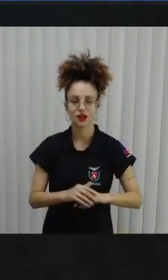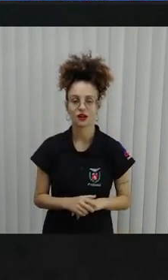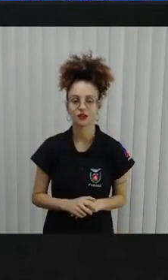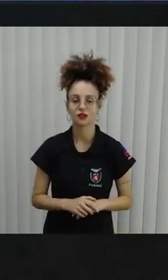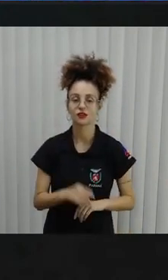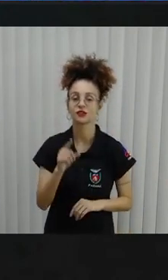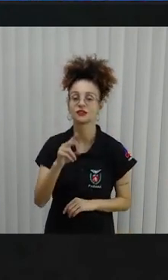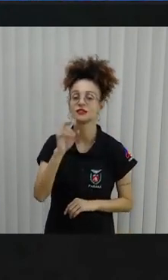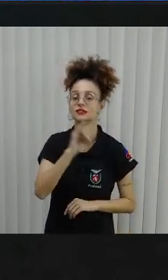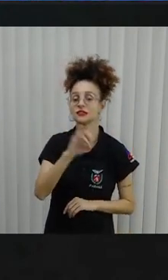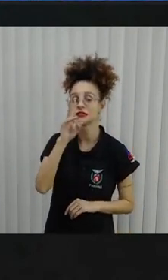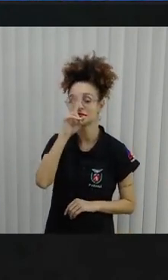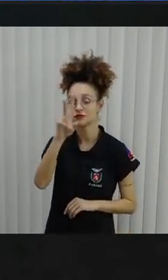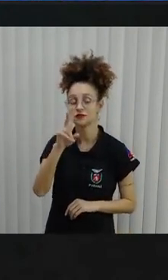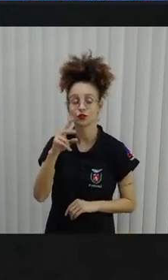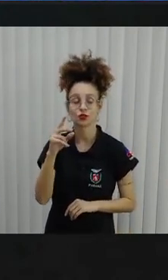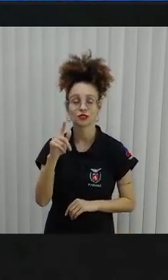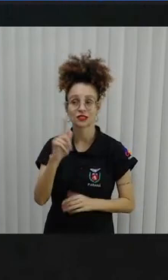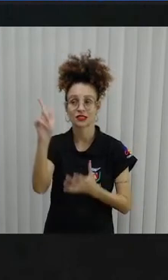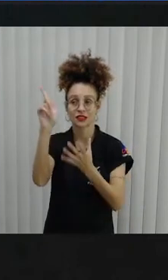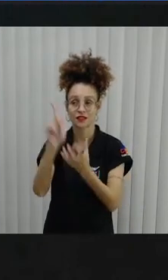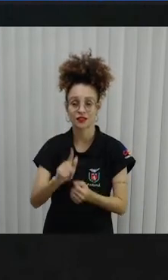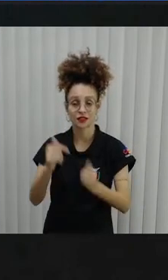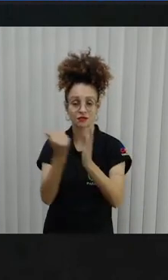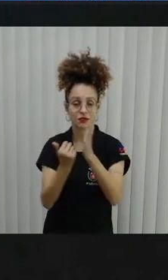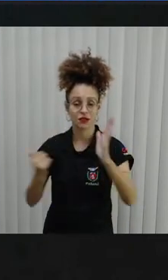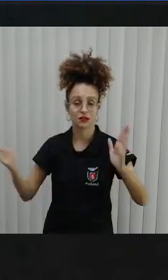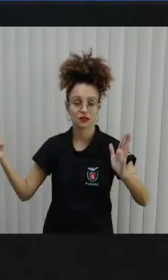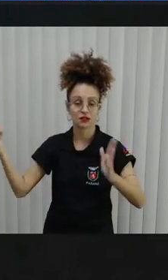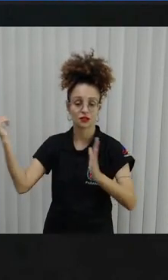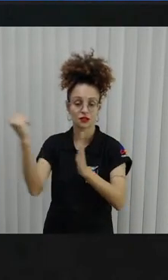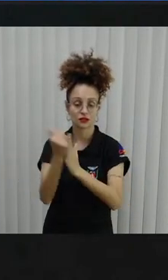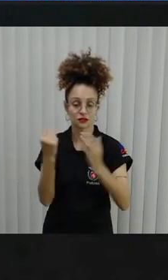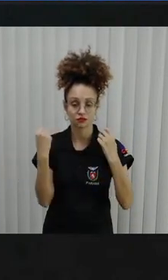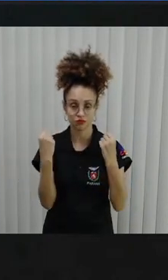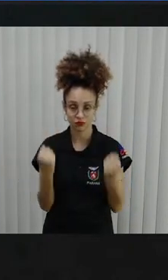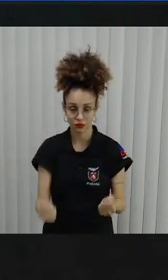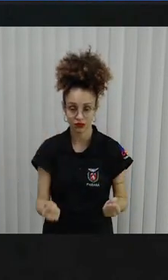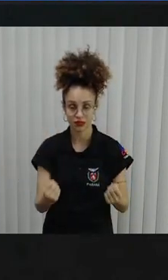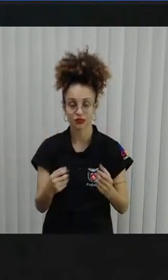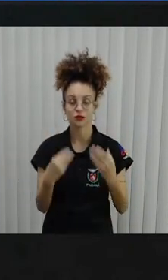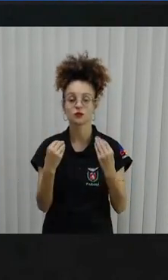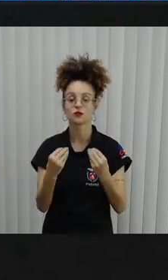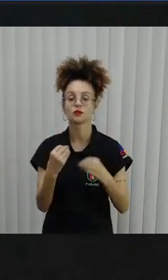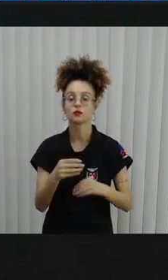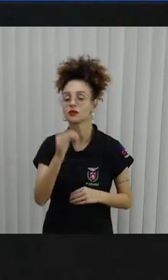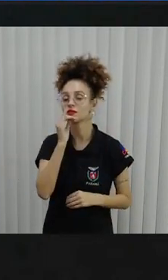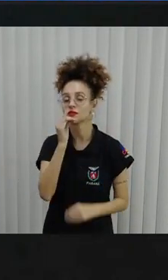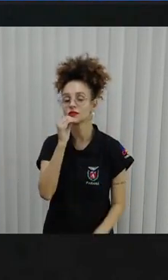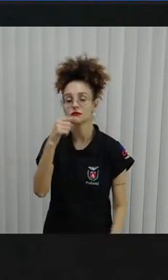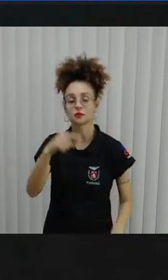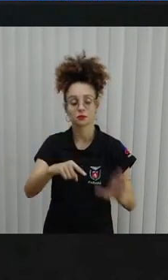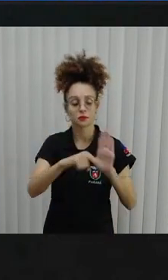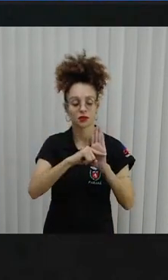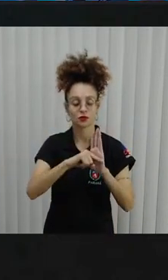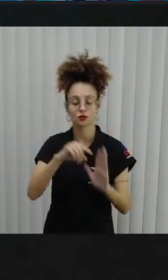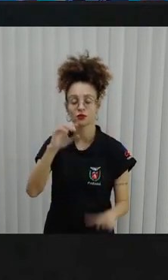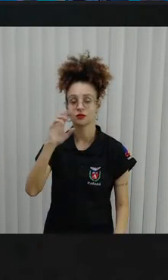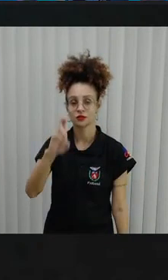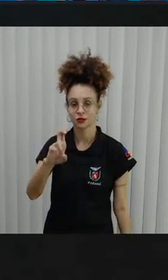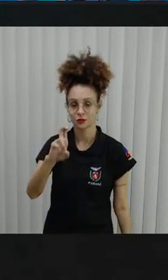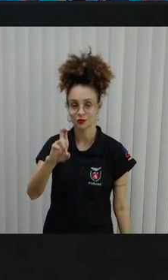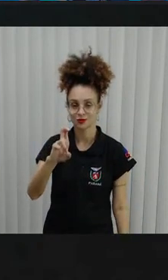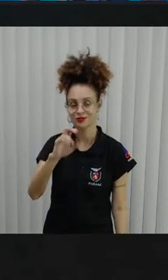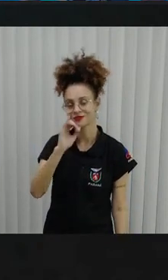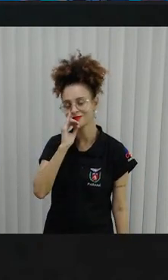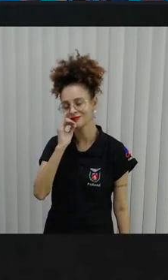E se a gravidade for muito, muito pesada? Aqui, ó. Vou tirar isso aqui. Vou colocar uma gravidade absurda aqui, ó. Por exemplo, -5. Finge que a gente tá